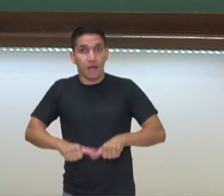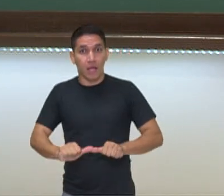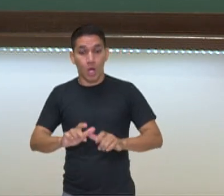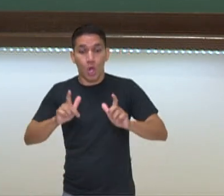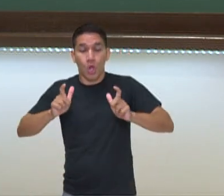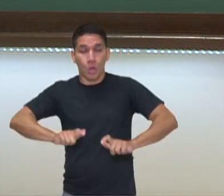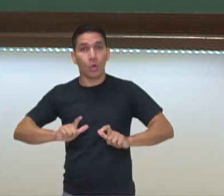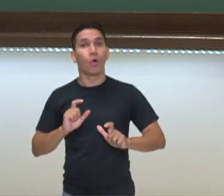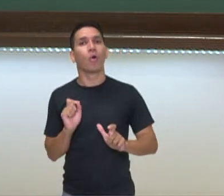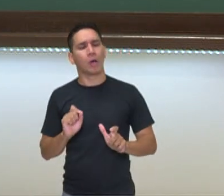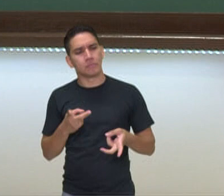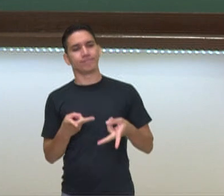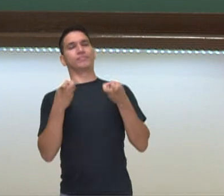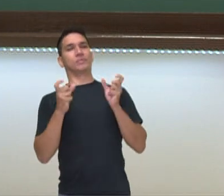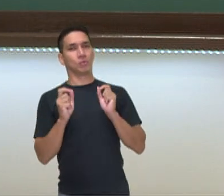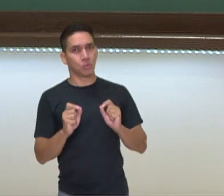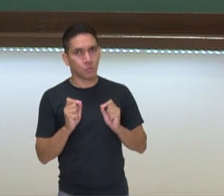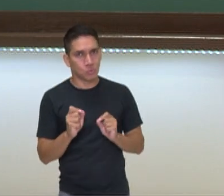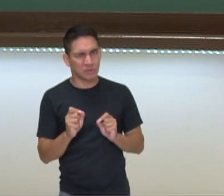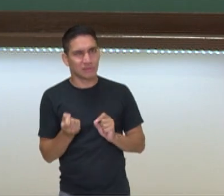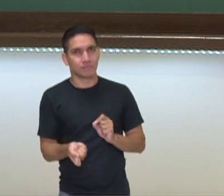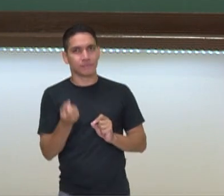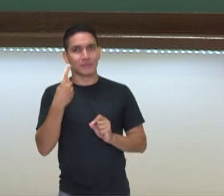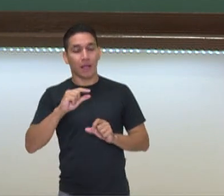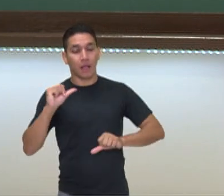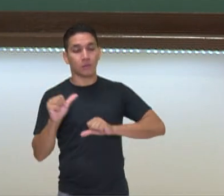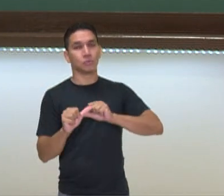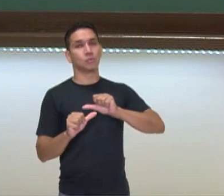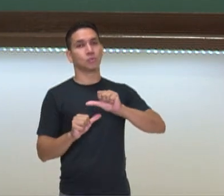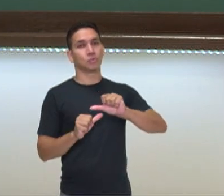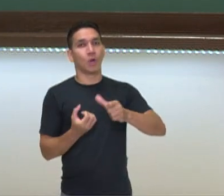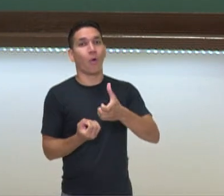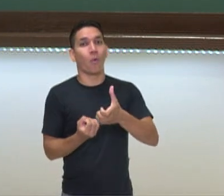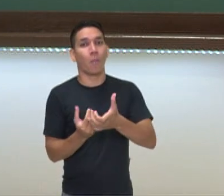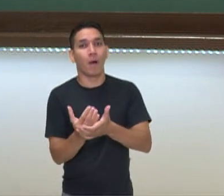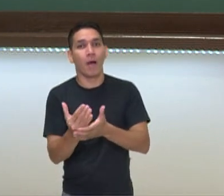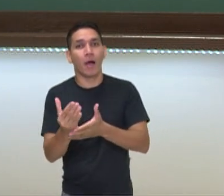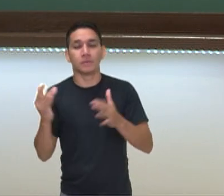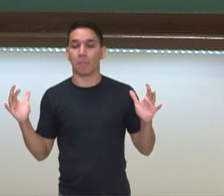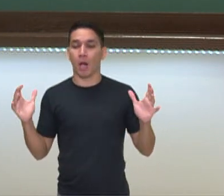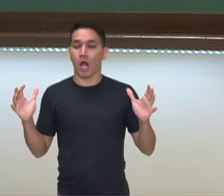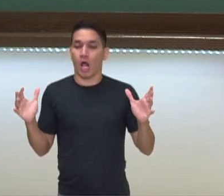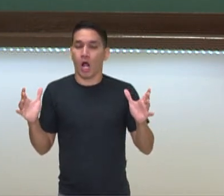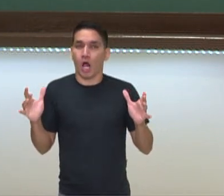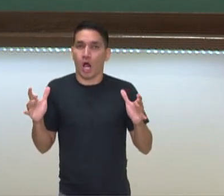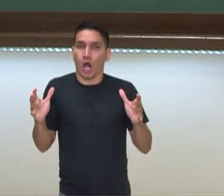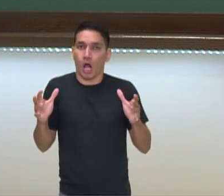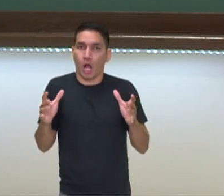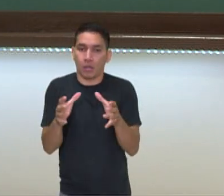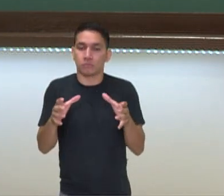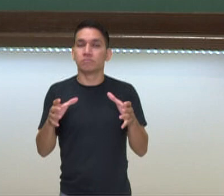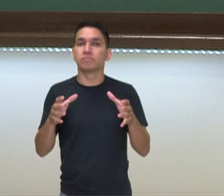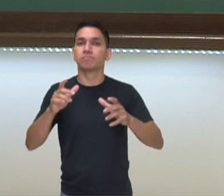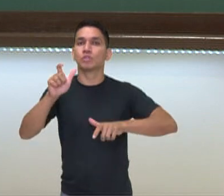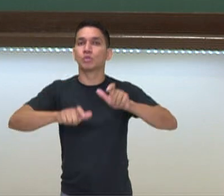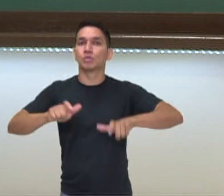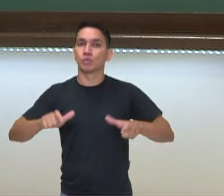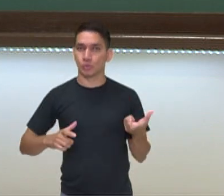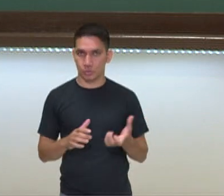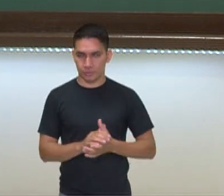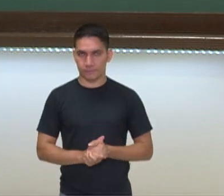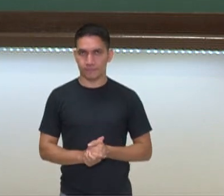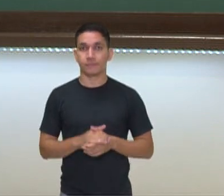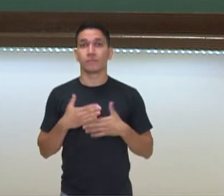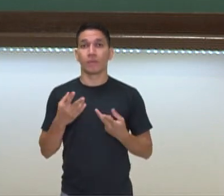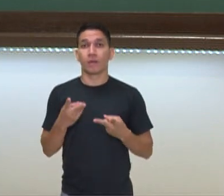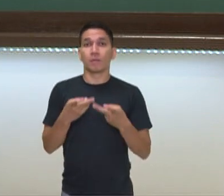locais, a gente já percebe que isso faz com que comecem a surgir aglomerados de pessoas. Além disso,